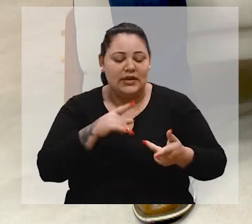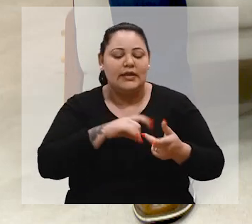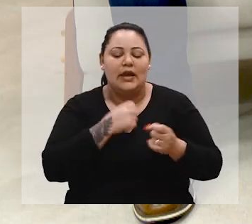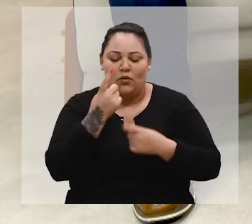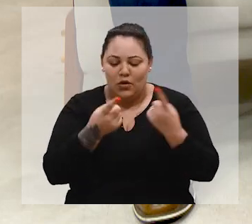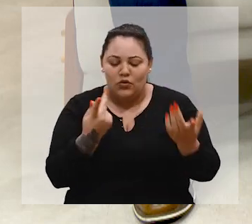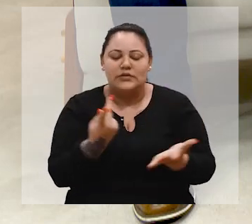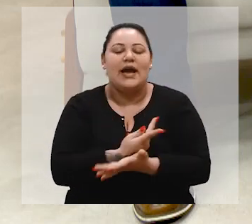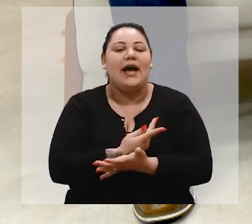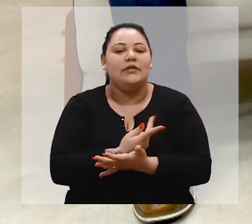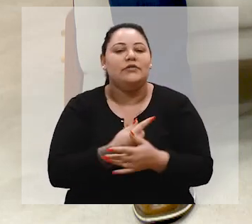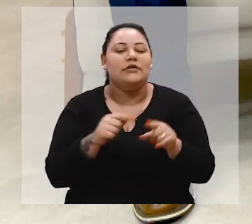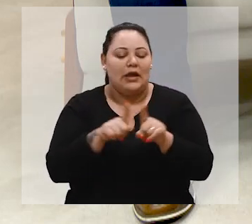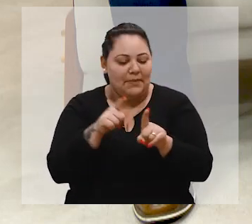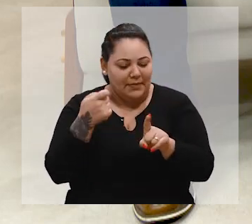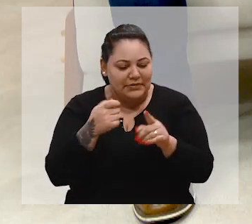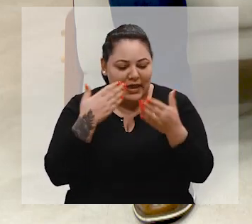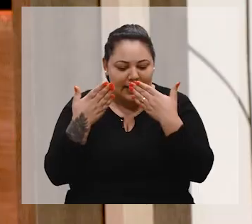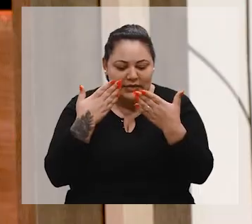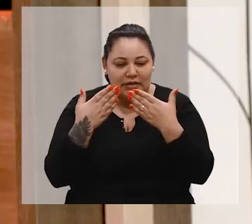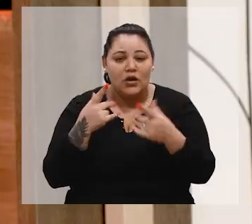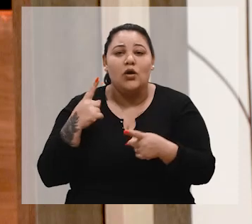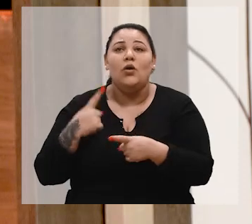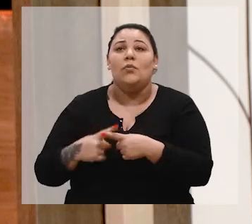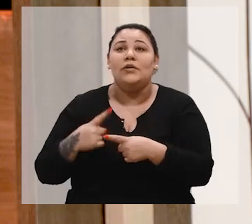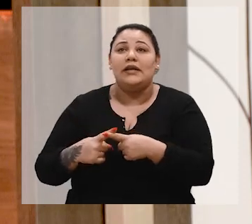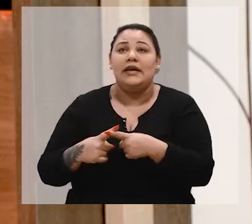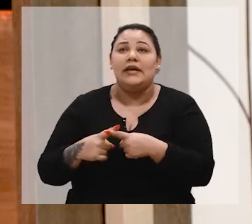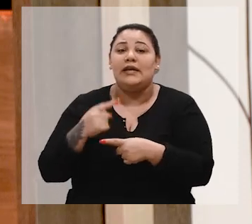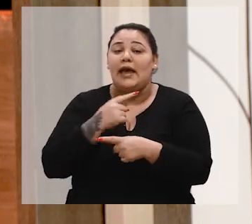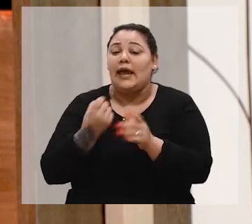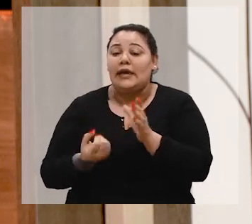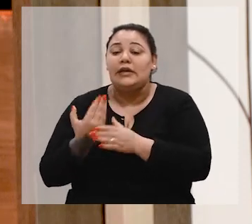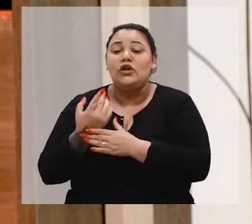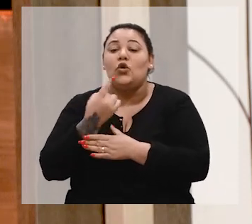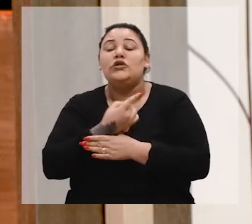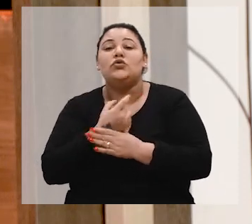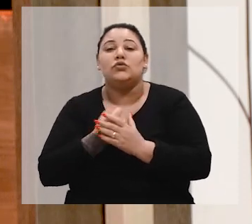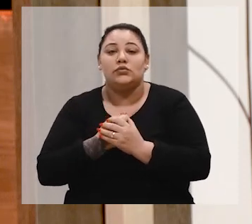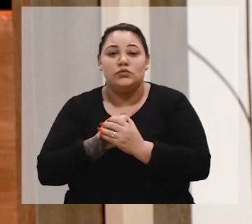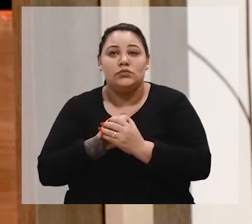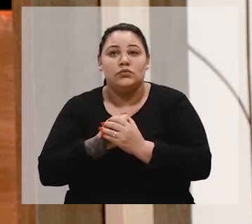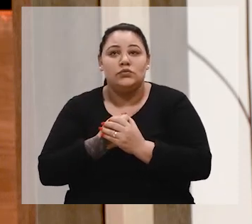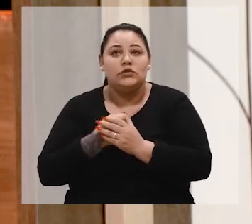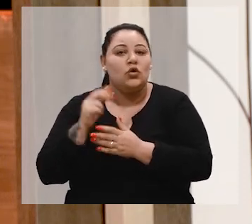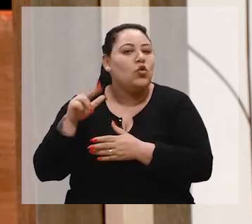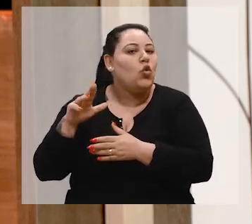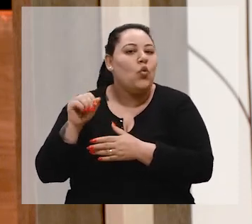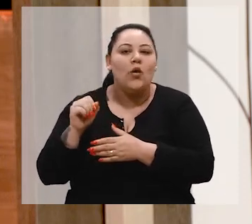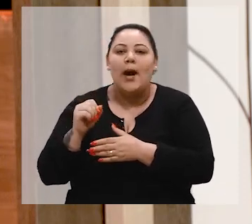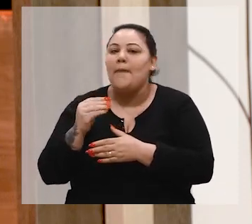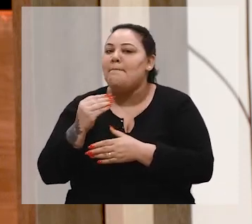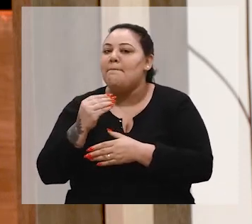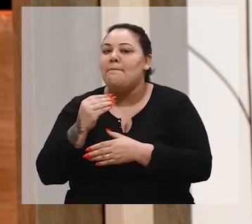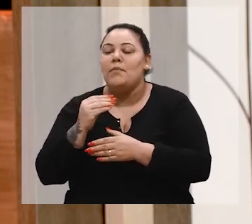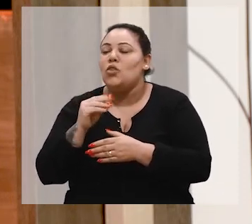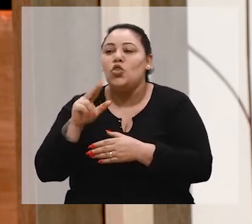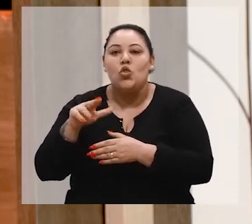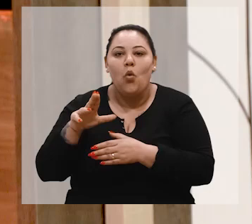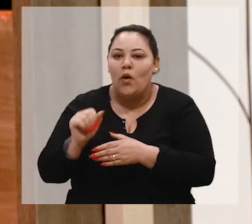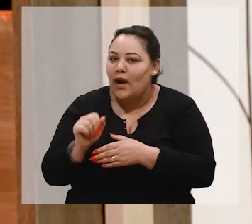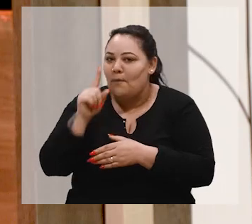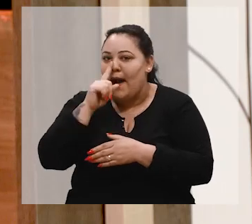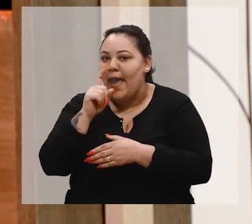fantasia nesse sentido, também tem algo errado. Também tem que ser analisado porque essa criança criou uma fantasia nesse sentido. Então, nunca pode